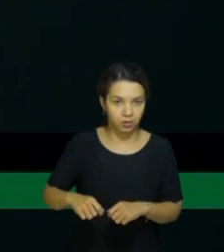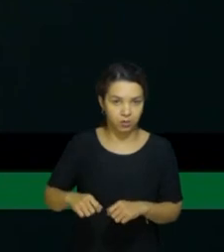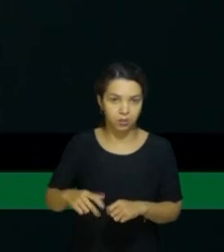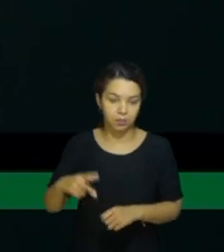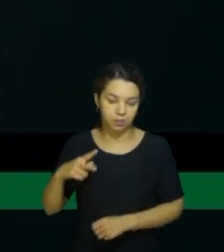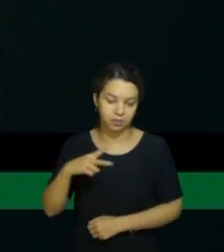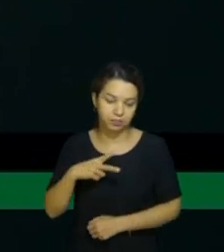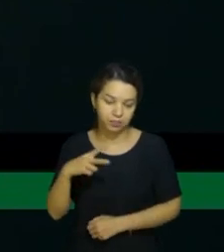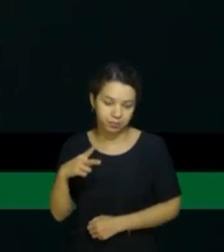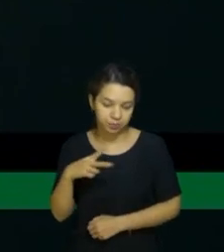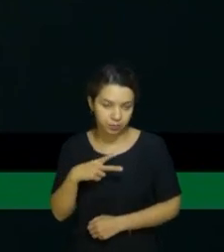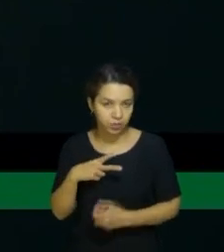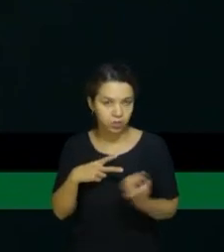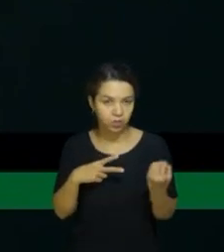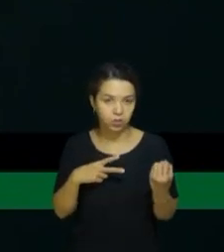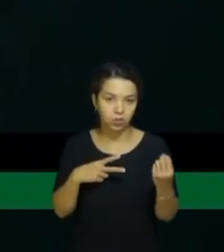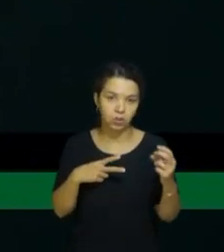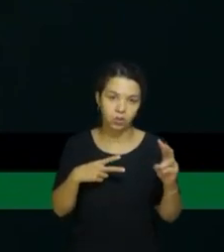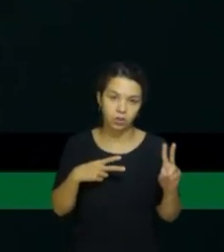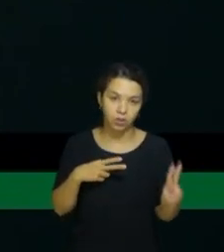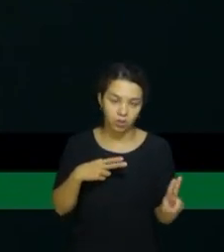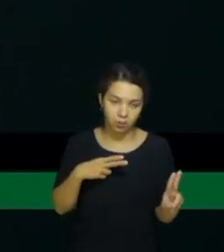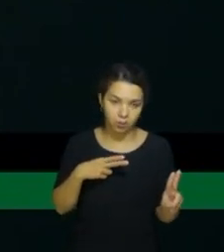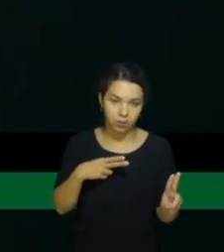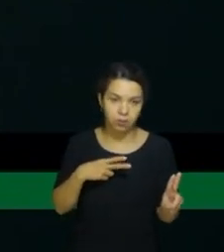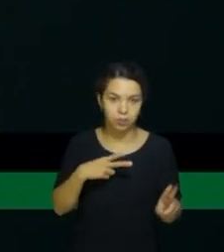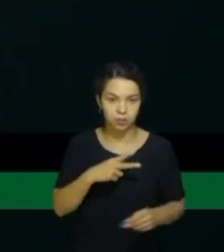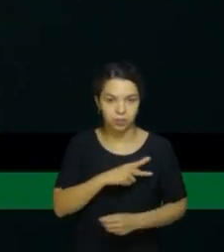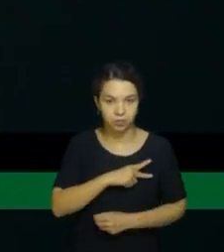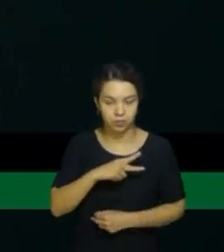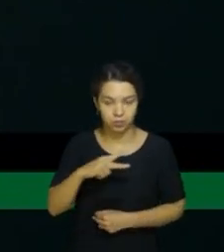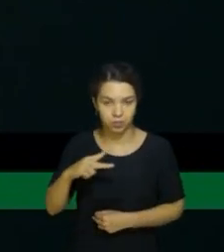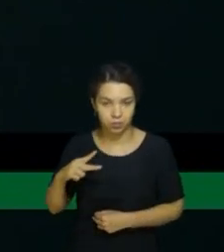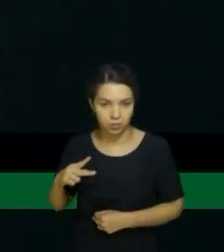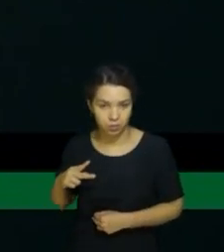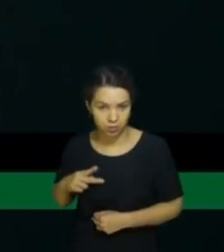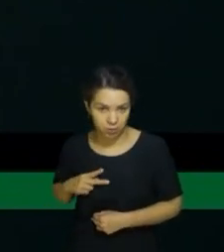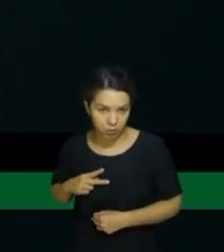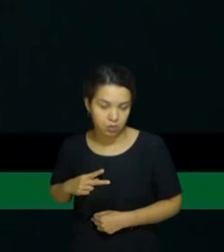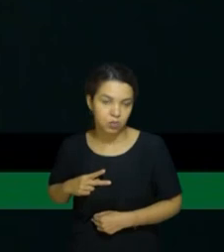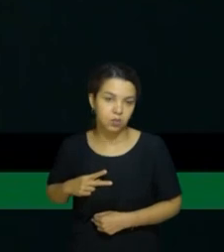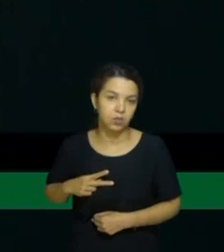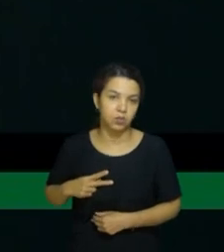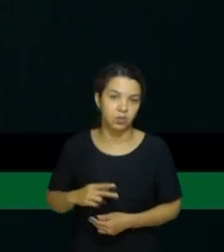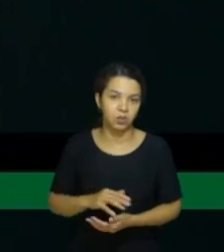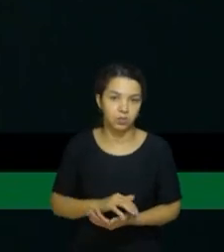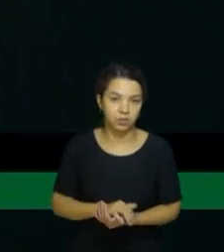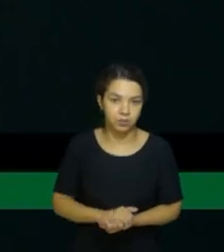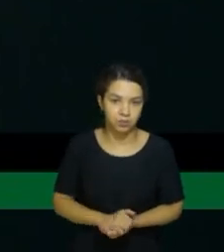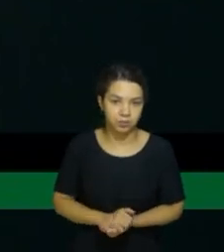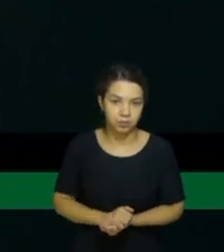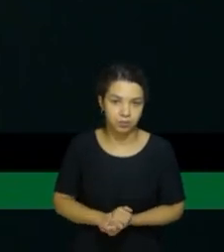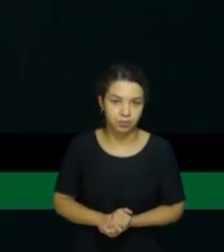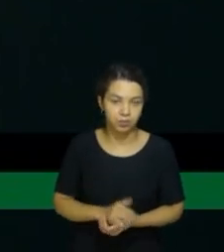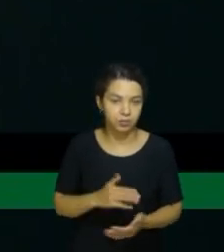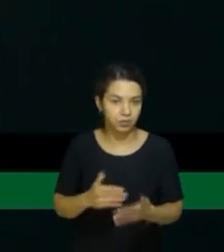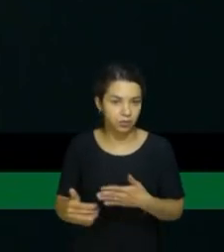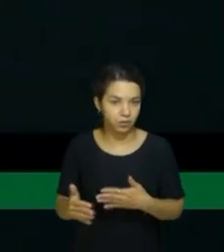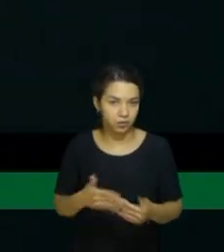particulares ou eh públicos Independente de